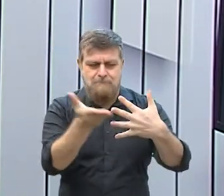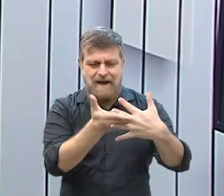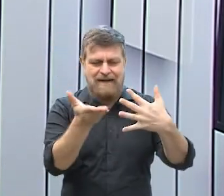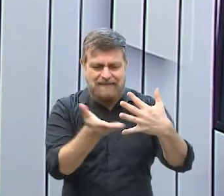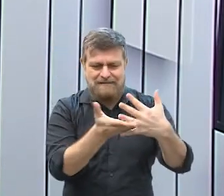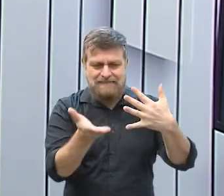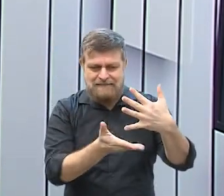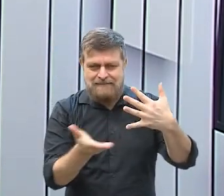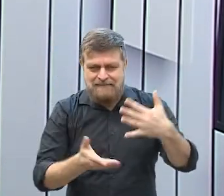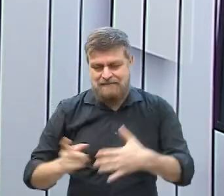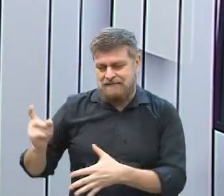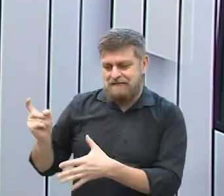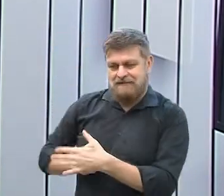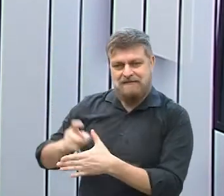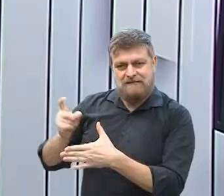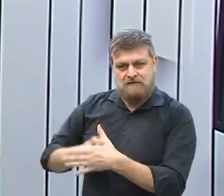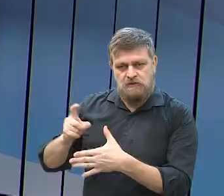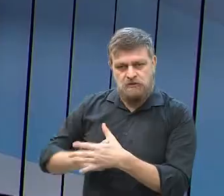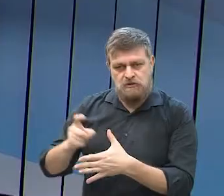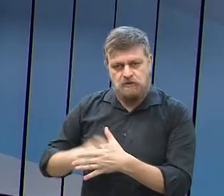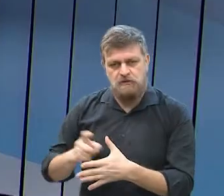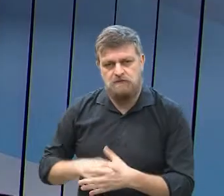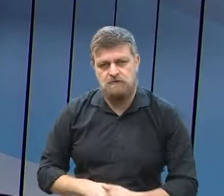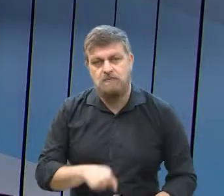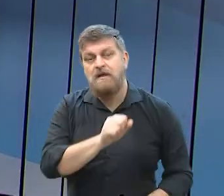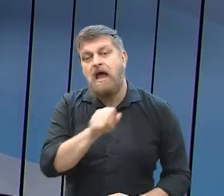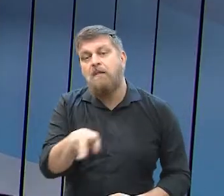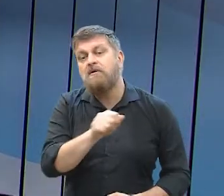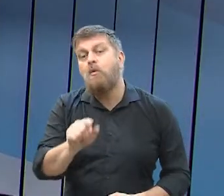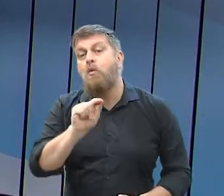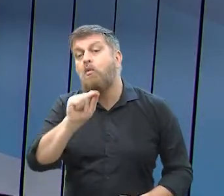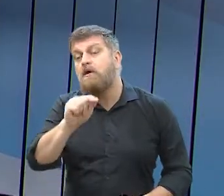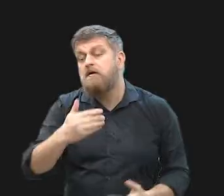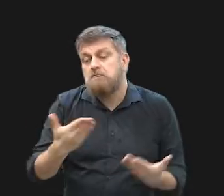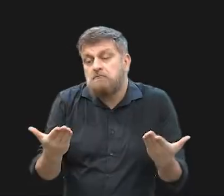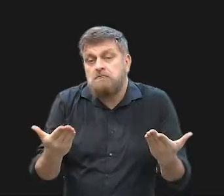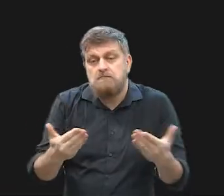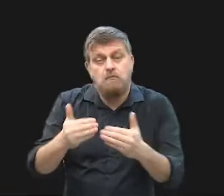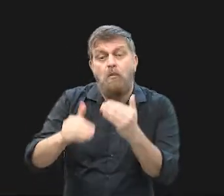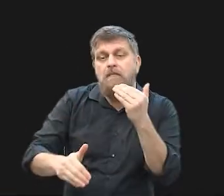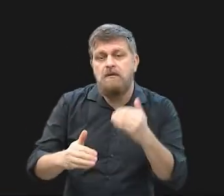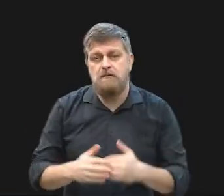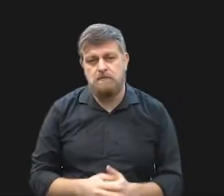confissão de débitos previdenciários. O que o senhor não concorda?